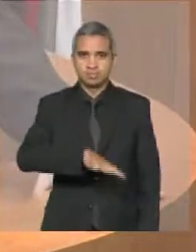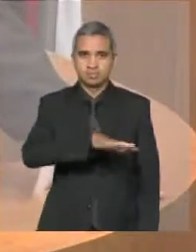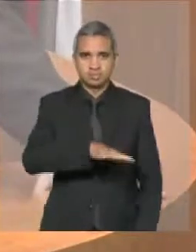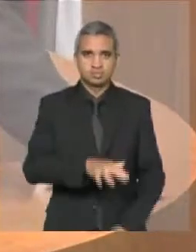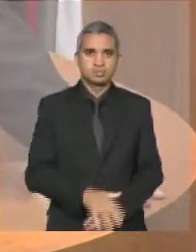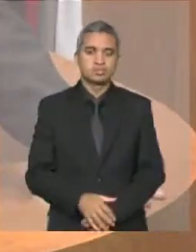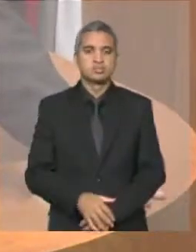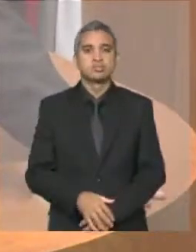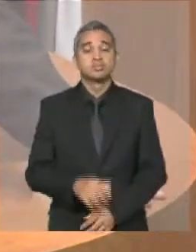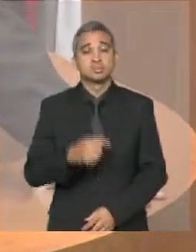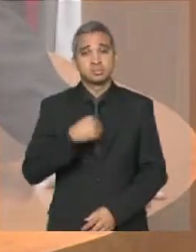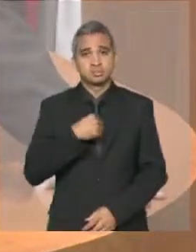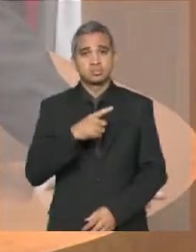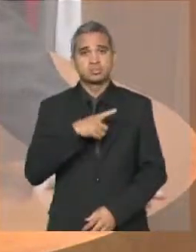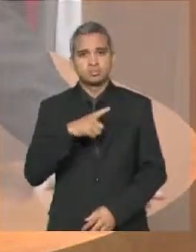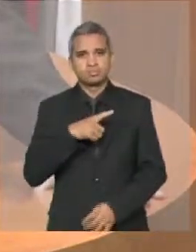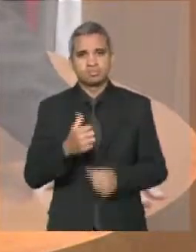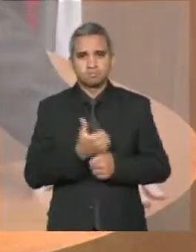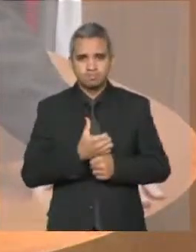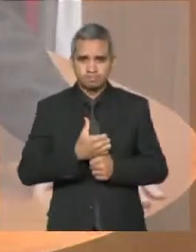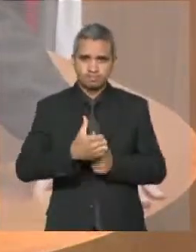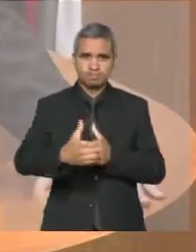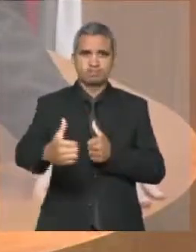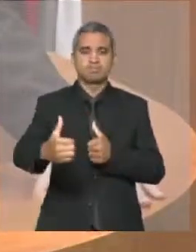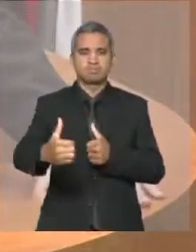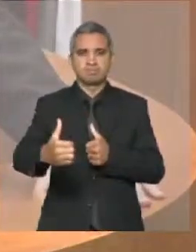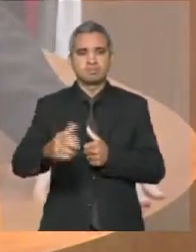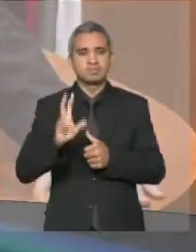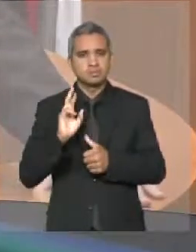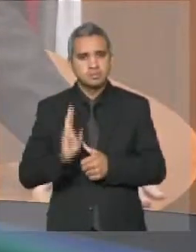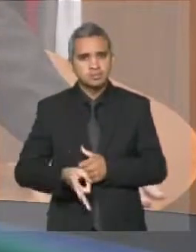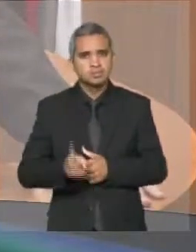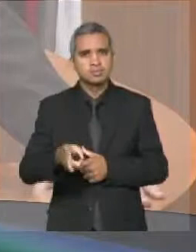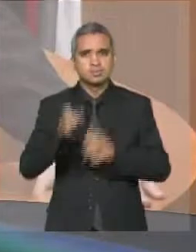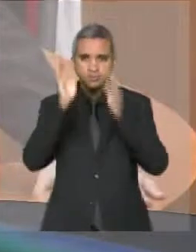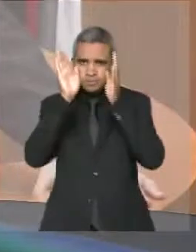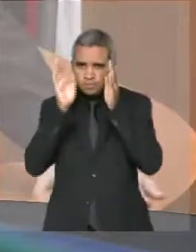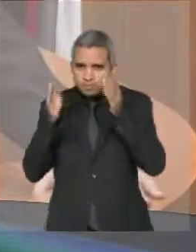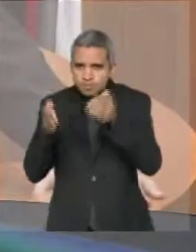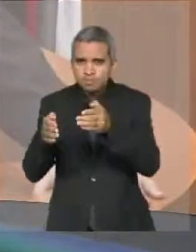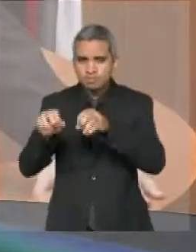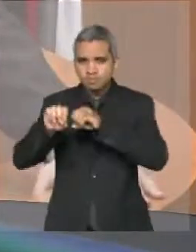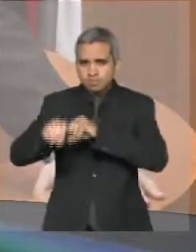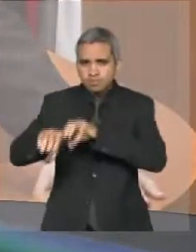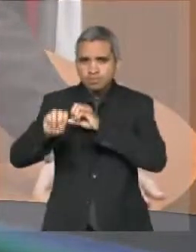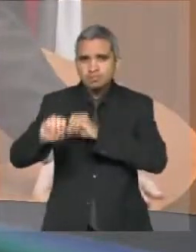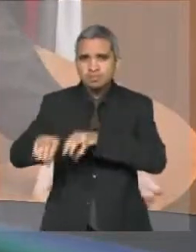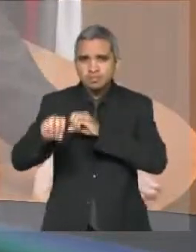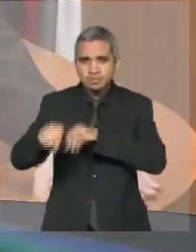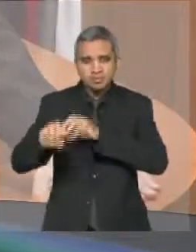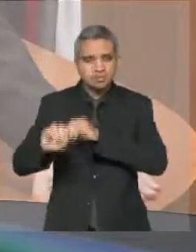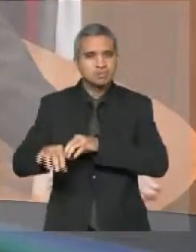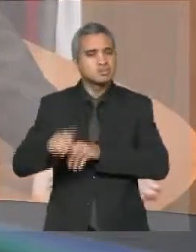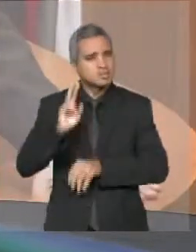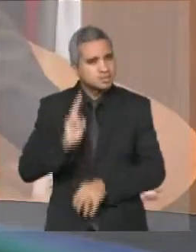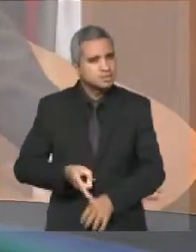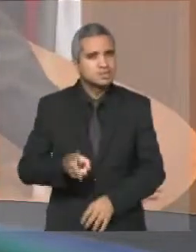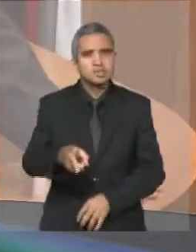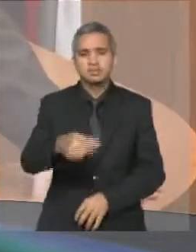mandato muito próximo da educação, é a nossa prioridade, sempre foi nossa bandeira de